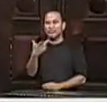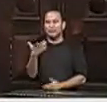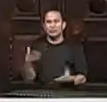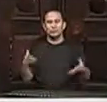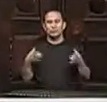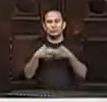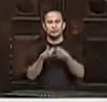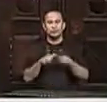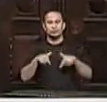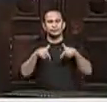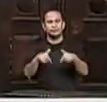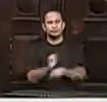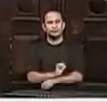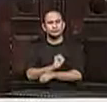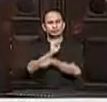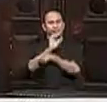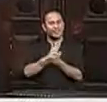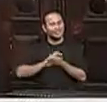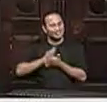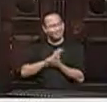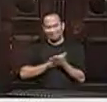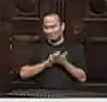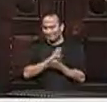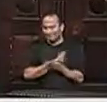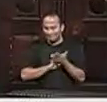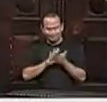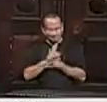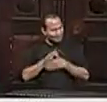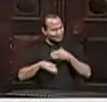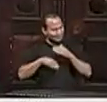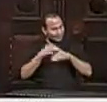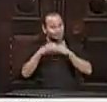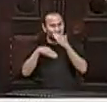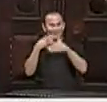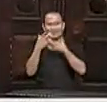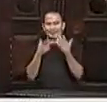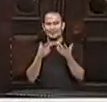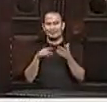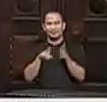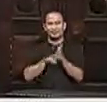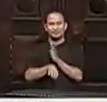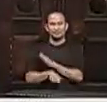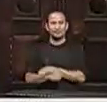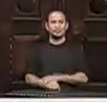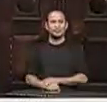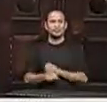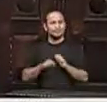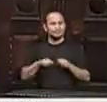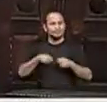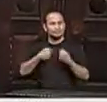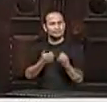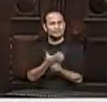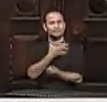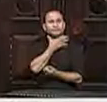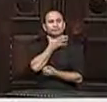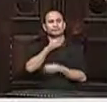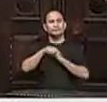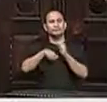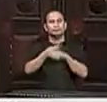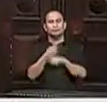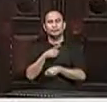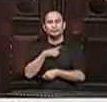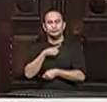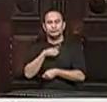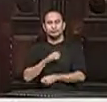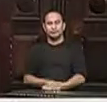Parque Científico Estadual. Nada disso produz o elemento que nos falta para enfrentar a crise econômica, que são as receitas